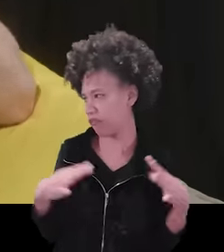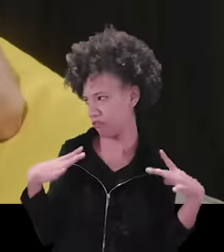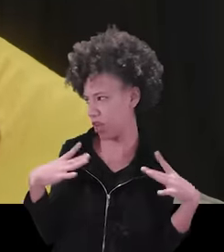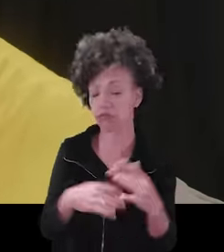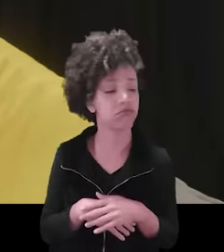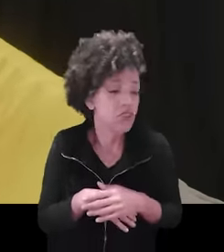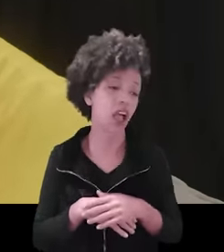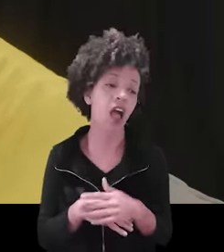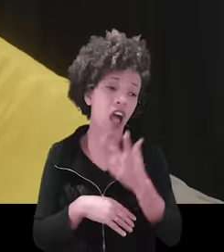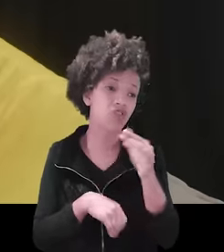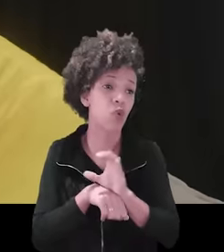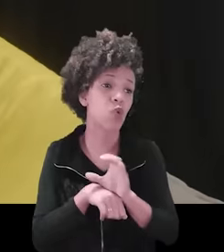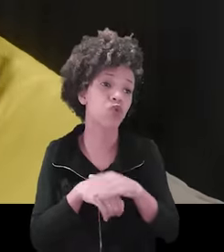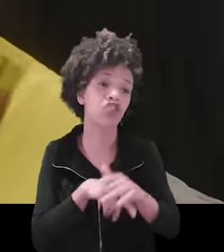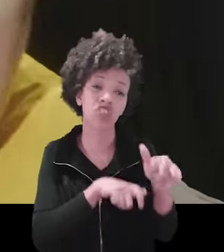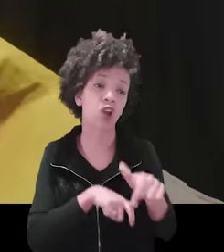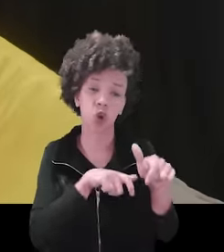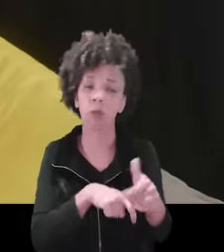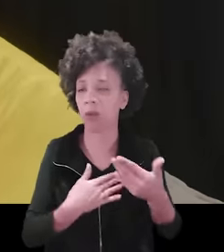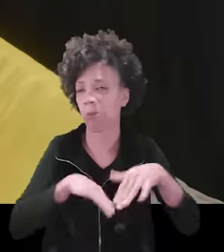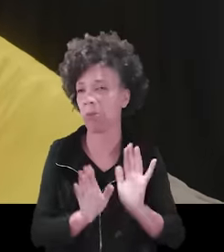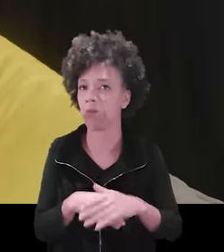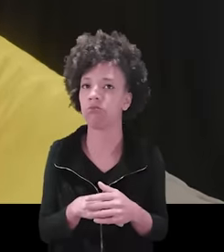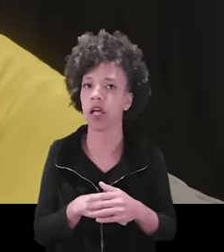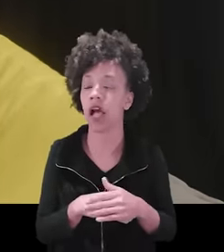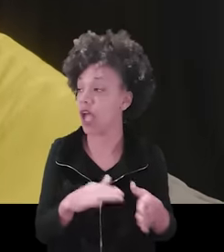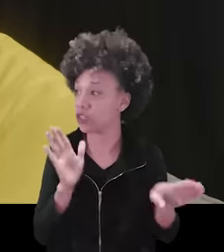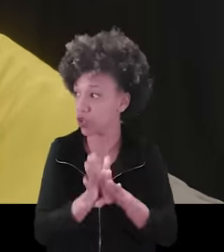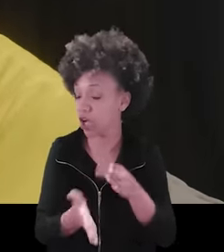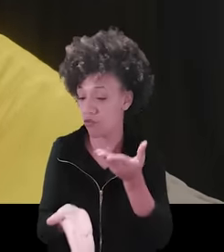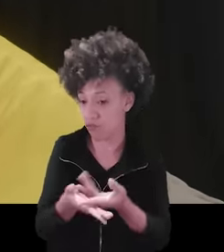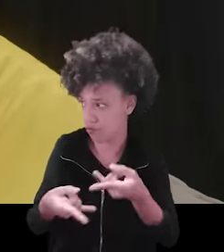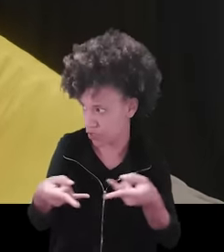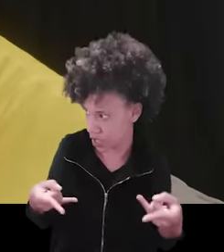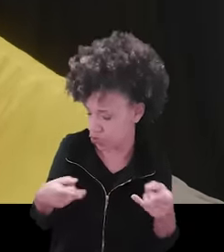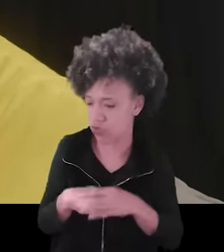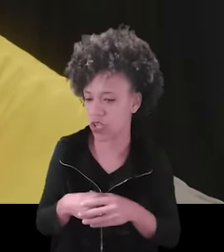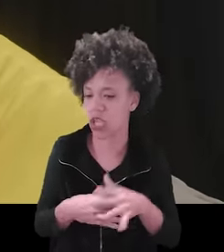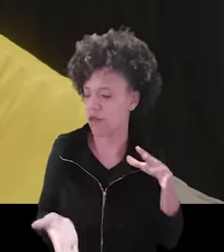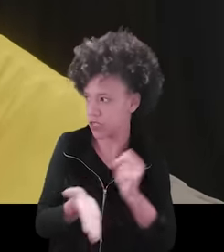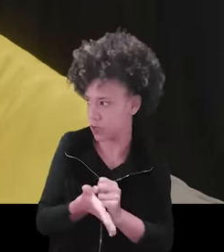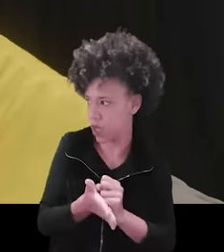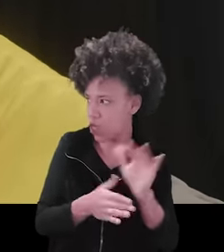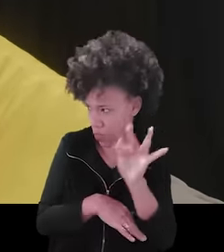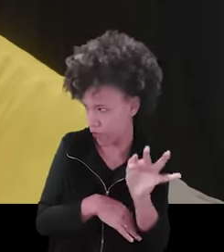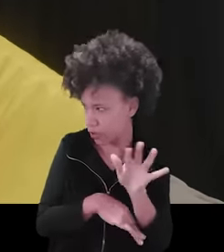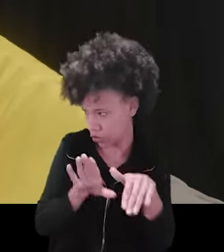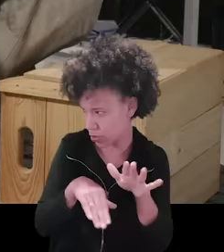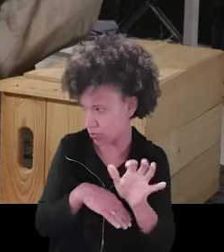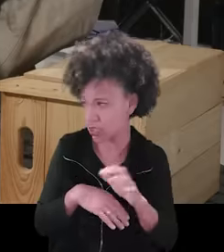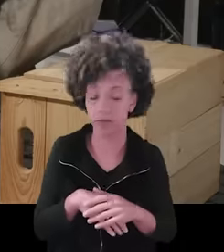férias Olha só quer saber vou fazer um curso de agronomia para lá aí ele entra liguei um visto de estudante apartamento que ele entra e matrículas uma